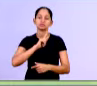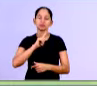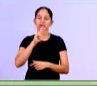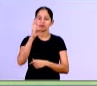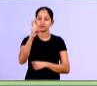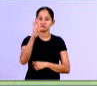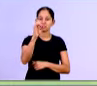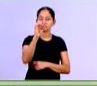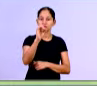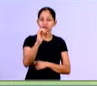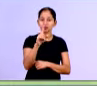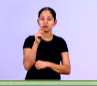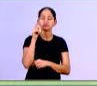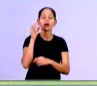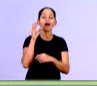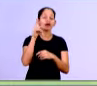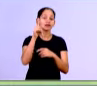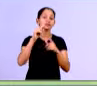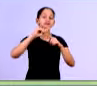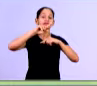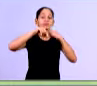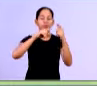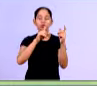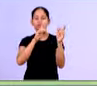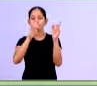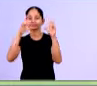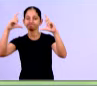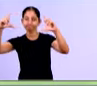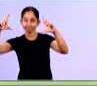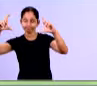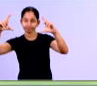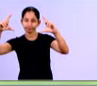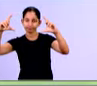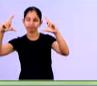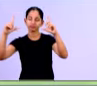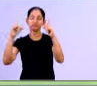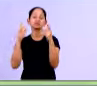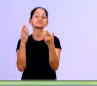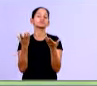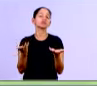Dentro do parêntese vai ficar o valor de 1,